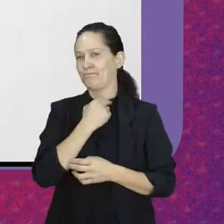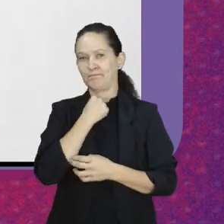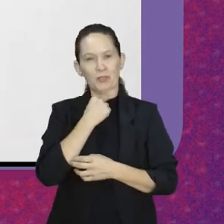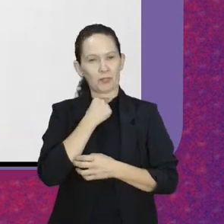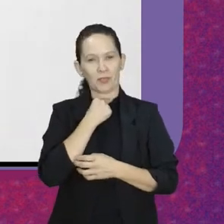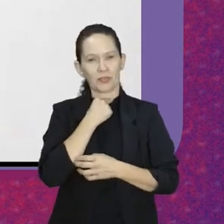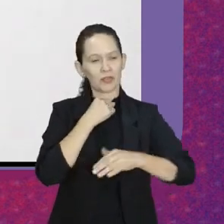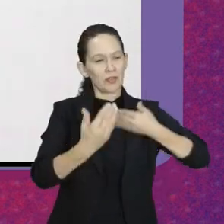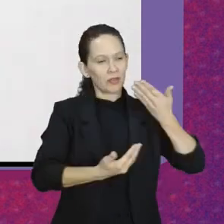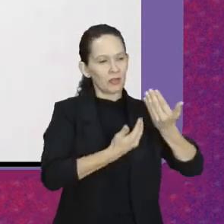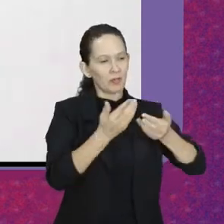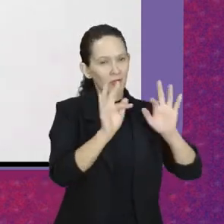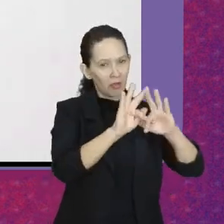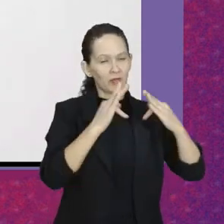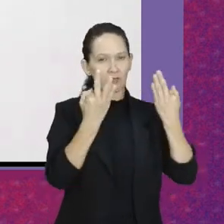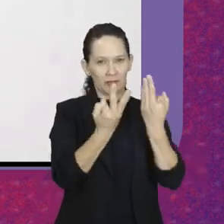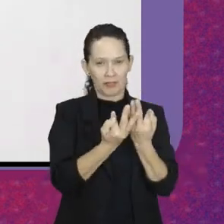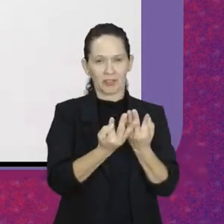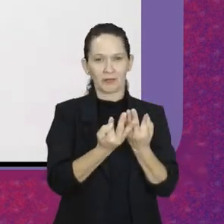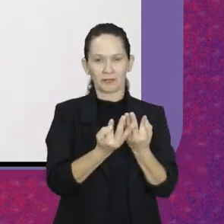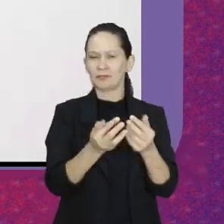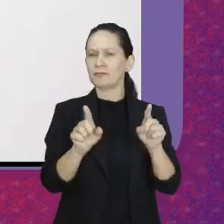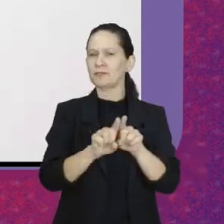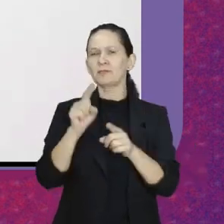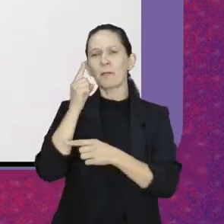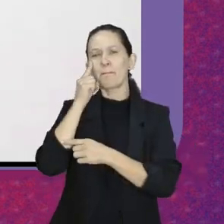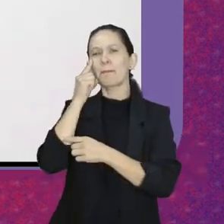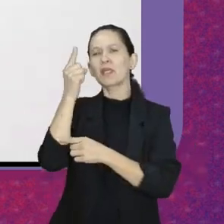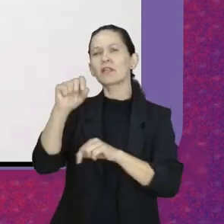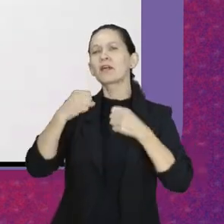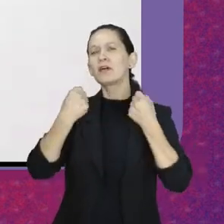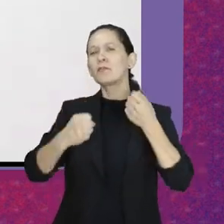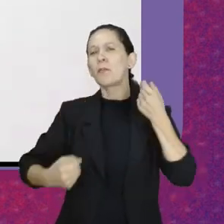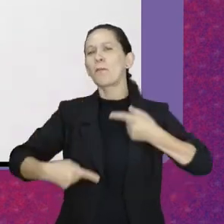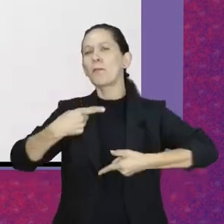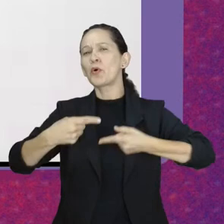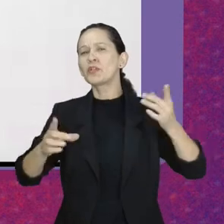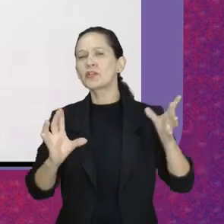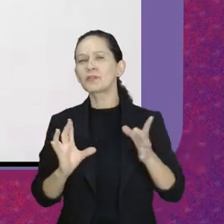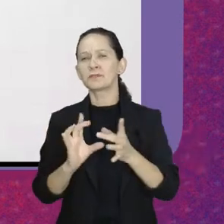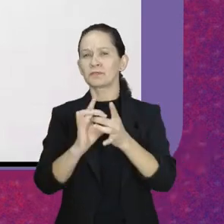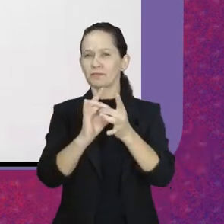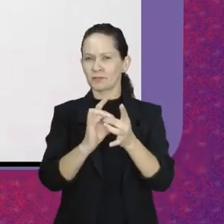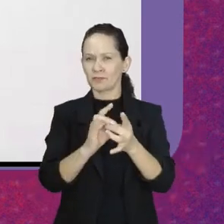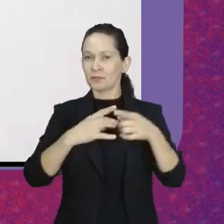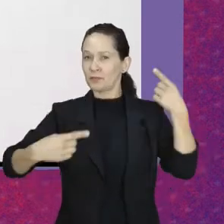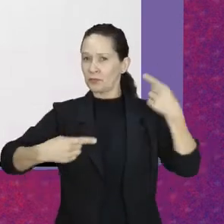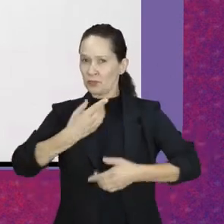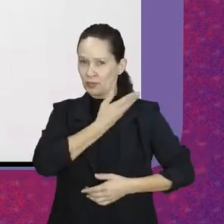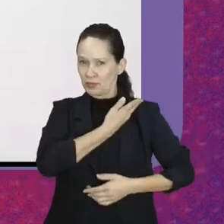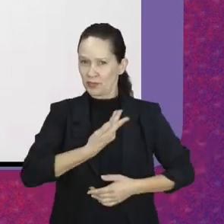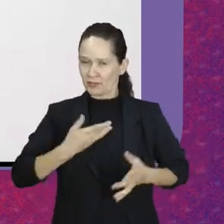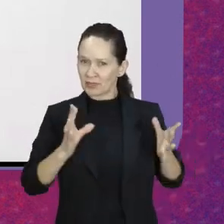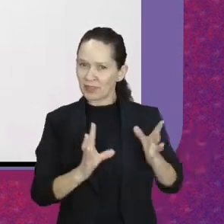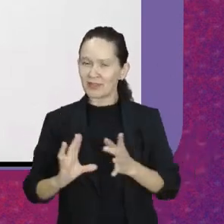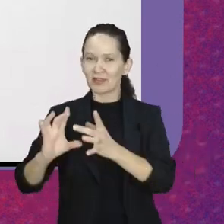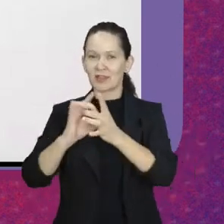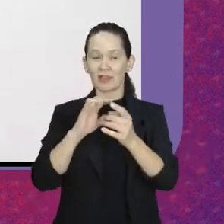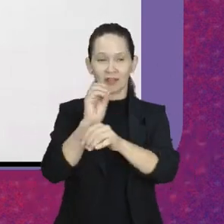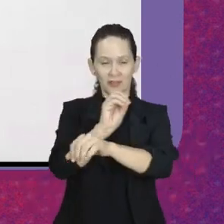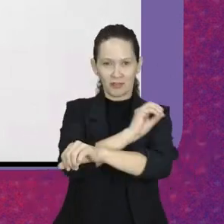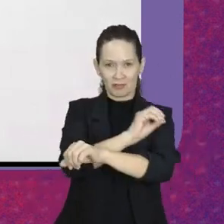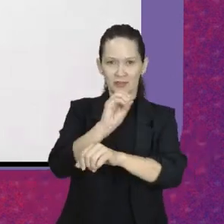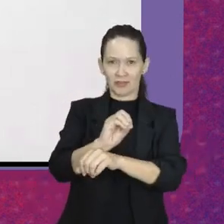das mulheres, né? Se a gente for pensar na necessidade de políticas integradas, políticas públicas integradas de